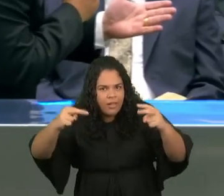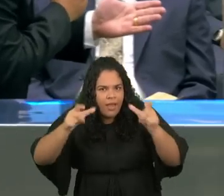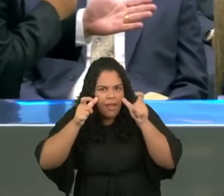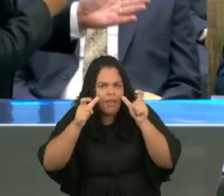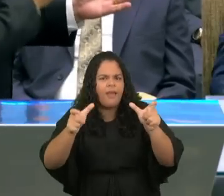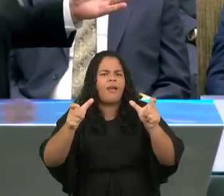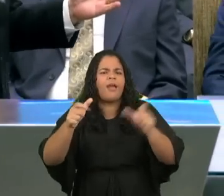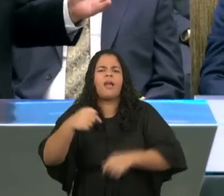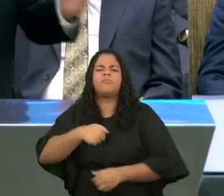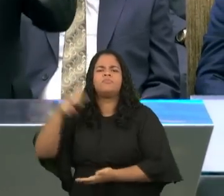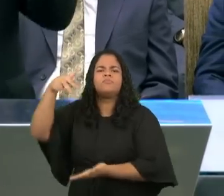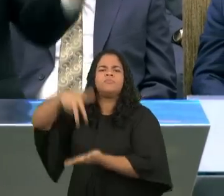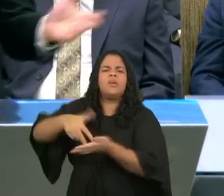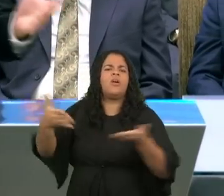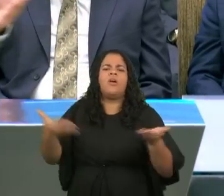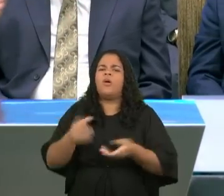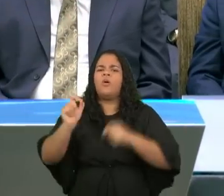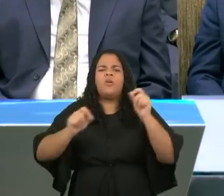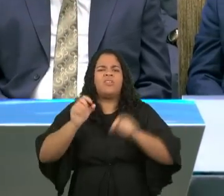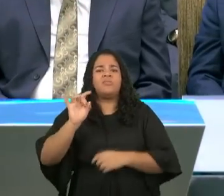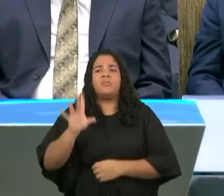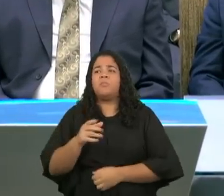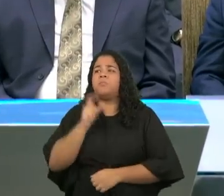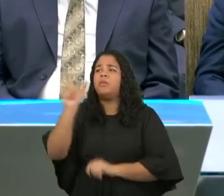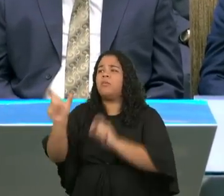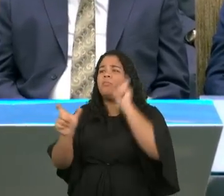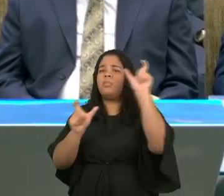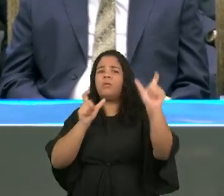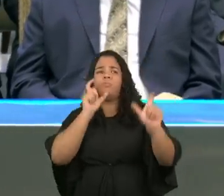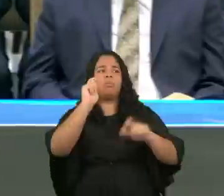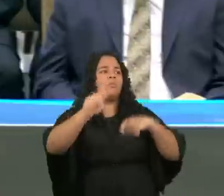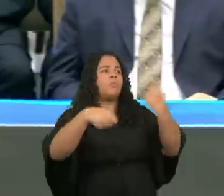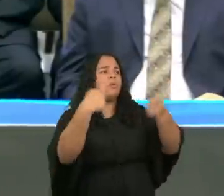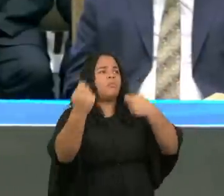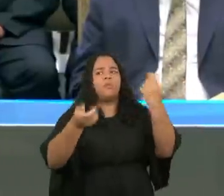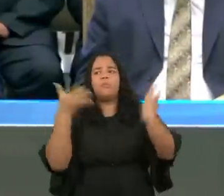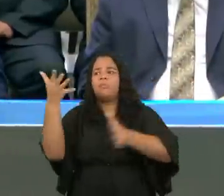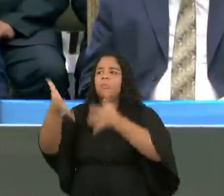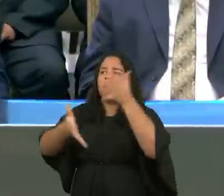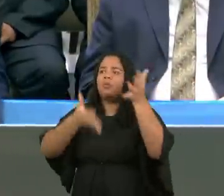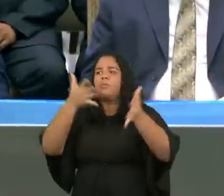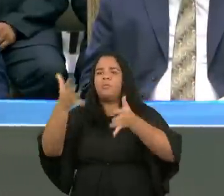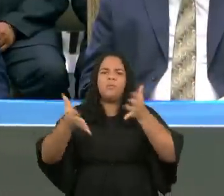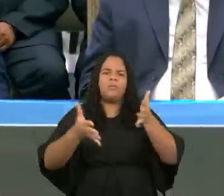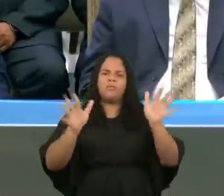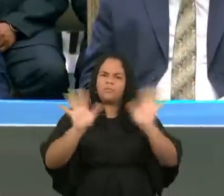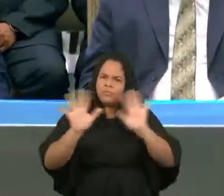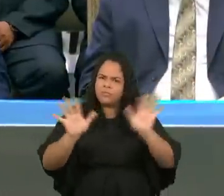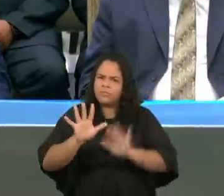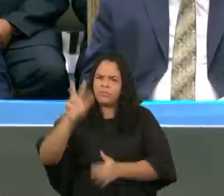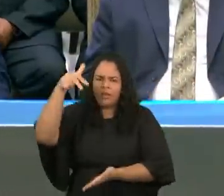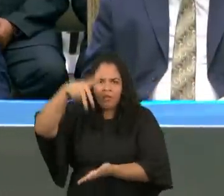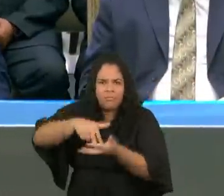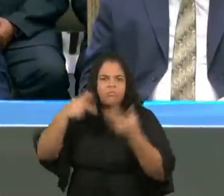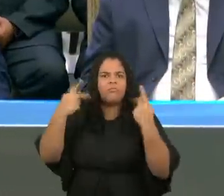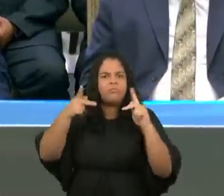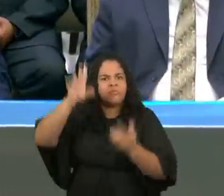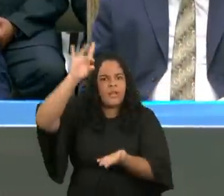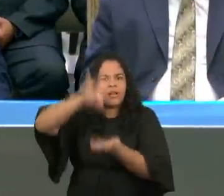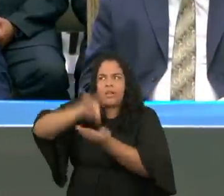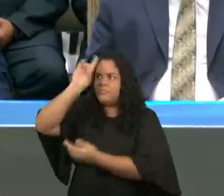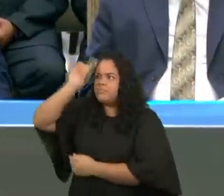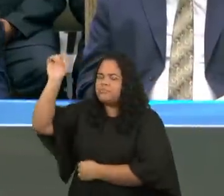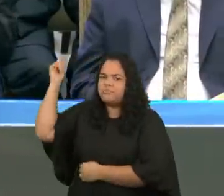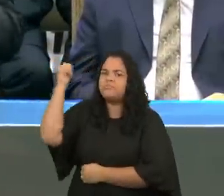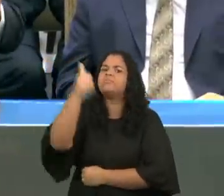noite para estar aqui jogando palavra. Não, eu não vim só para cumprir uma escala. Eu trago uma mensagem de Deus esta noite.